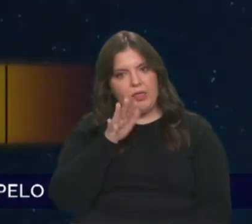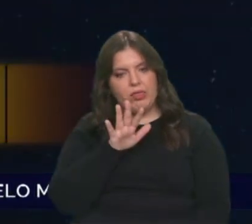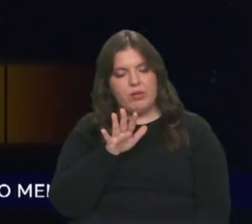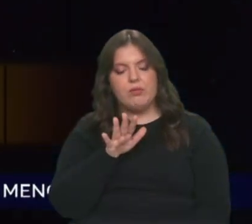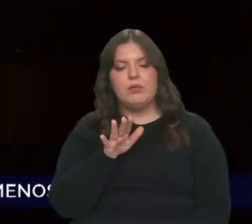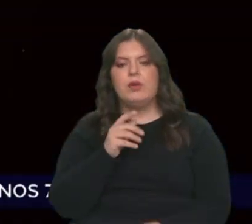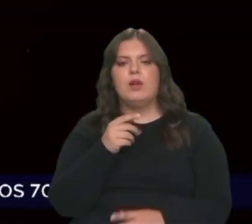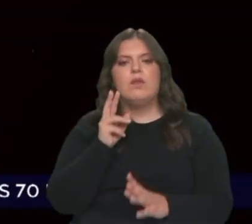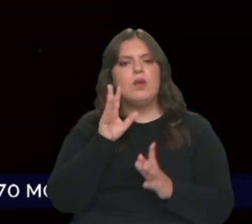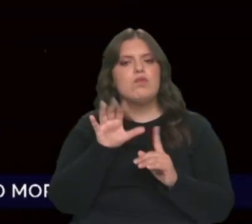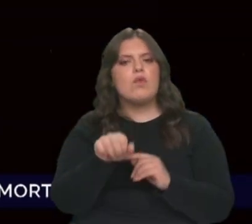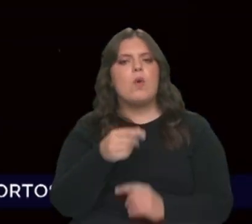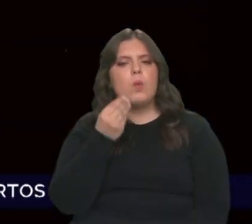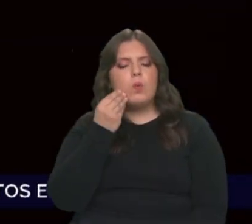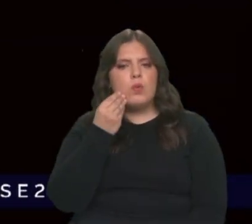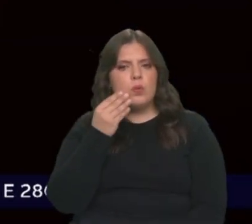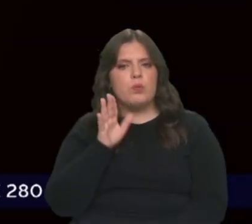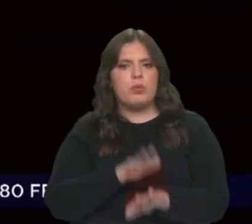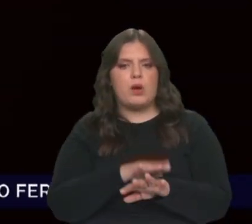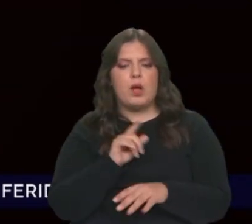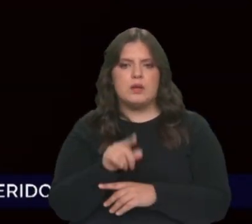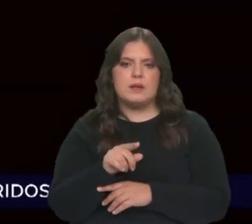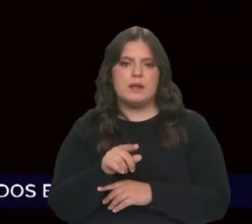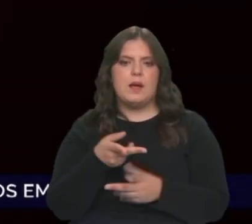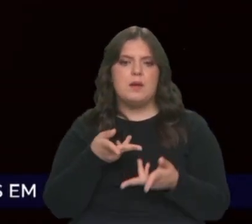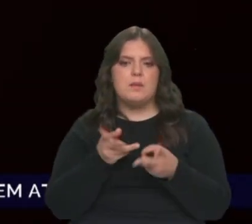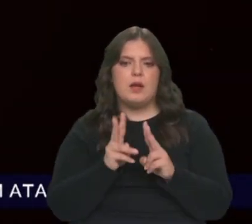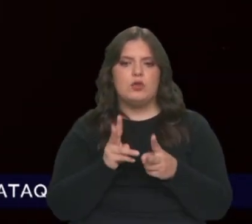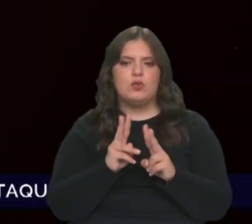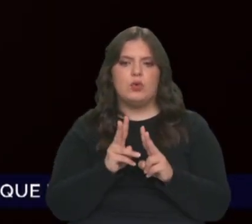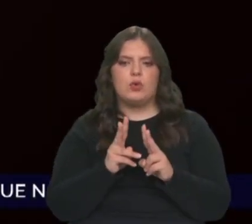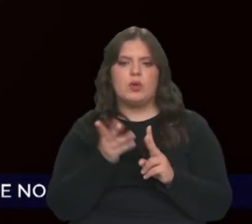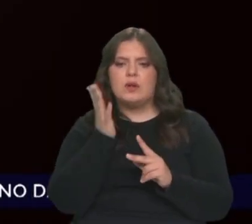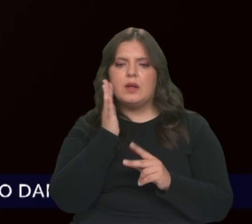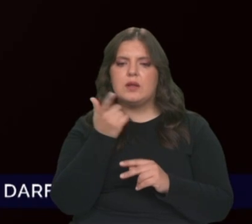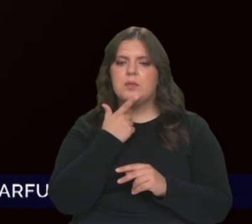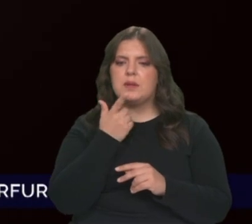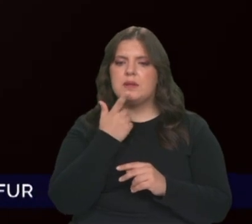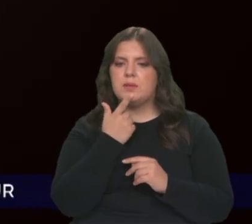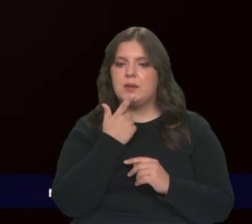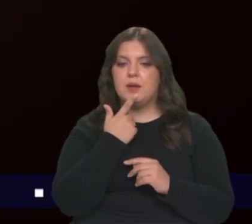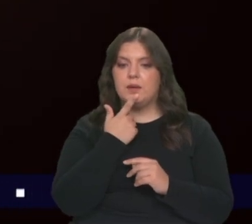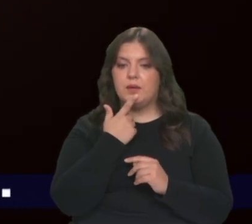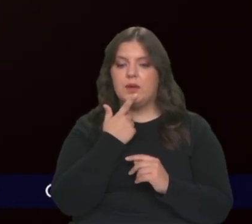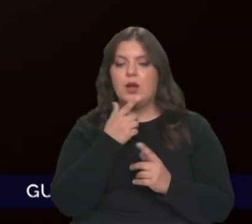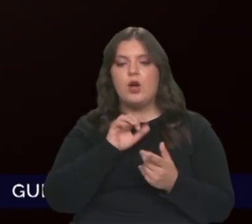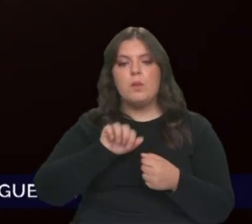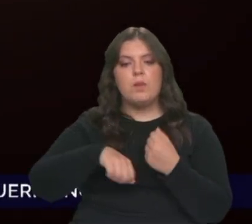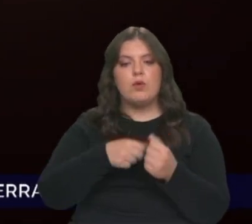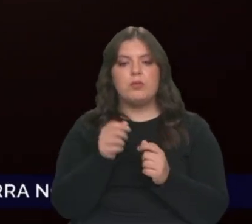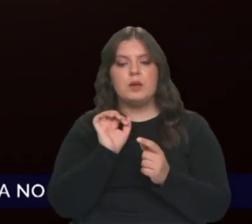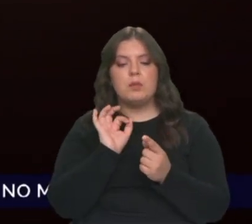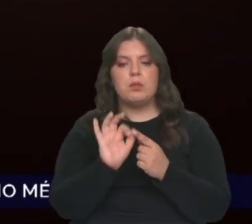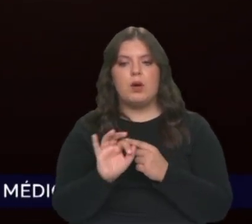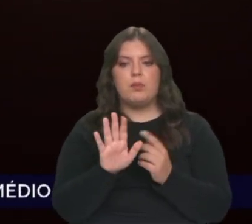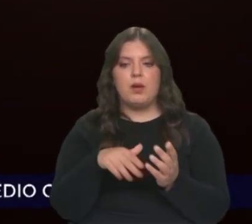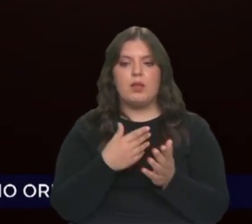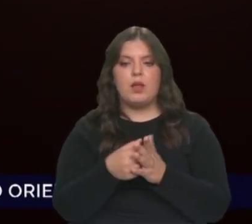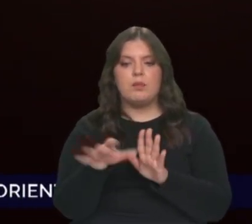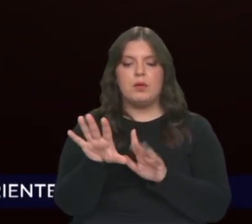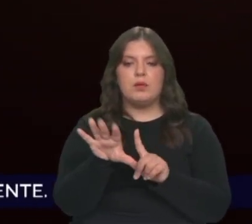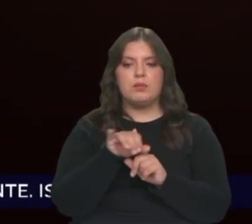E como é que ele foi detectado? Através de um método que tenta perceber qual é que é a movimentação própria dada pela